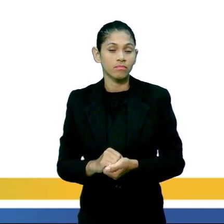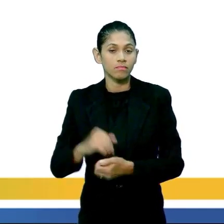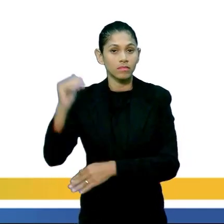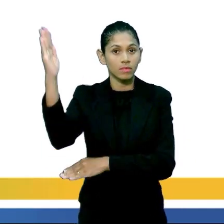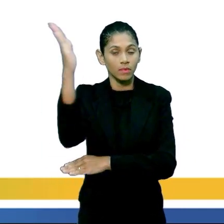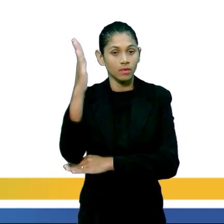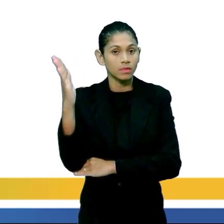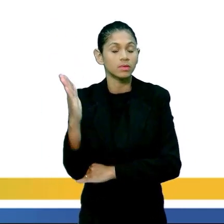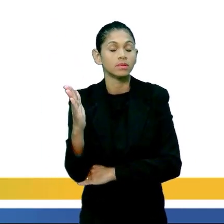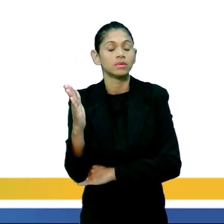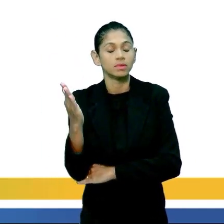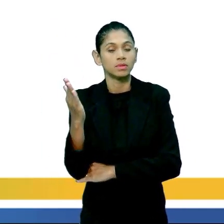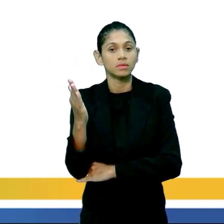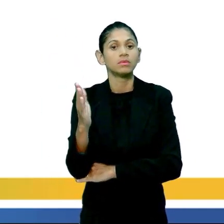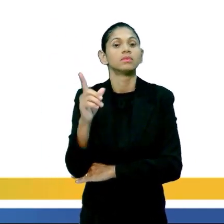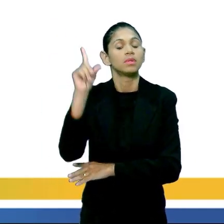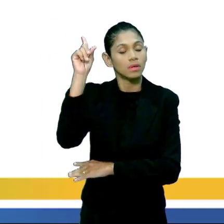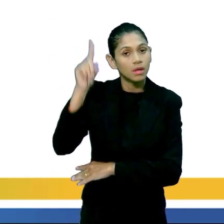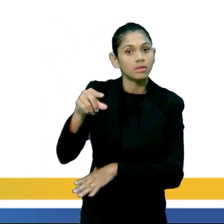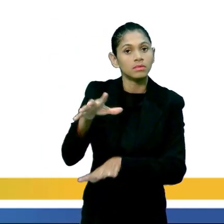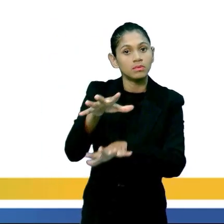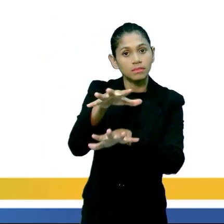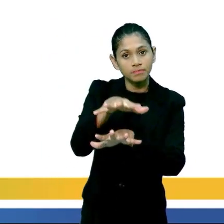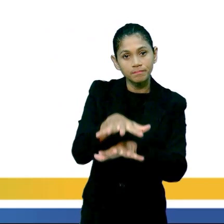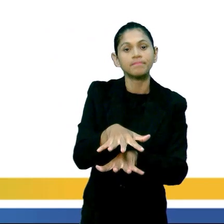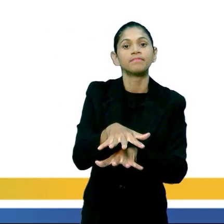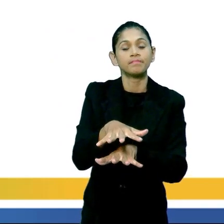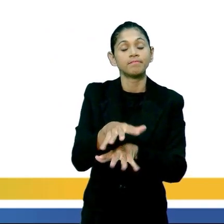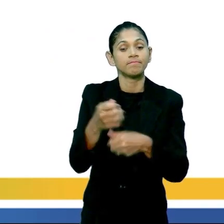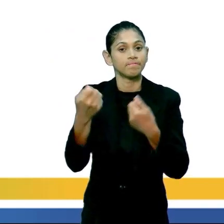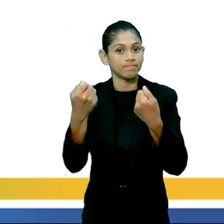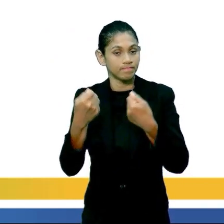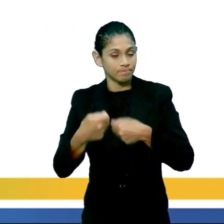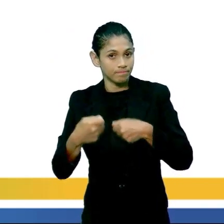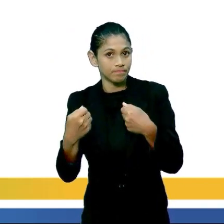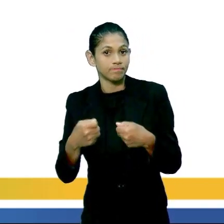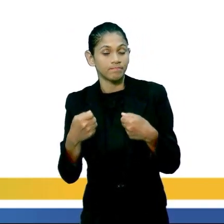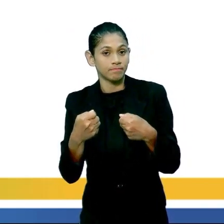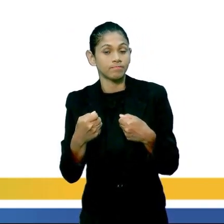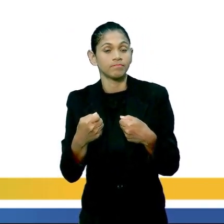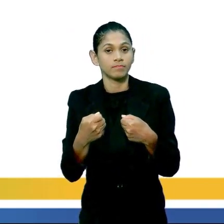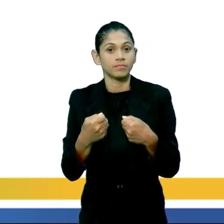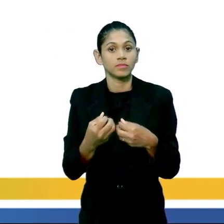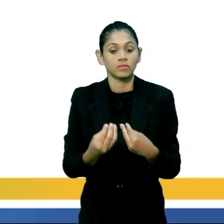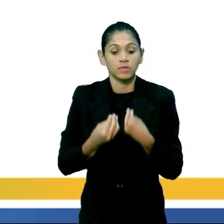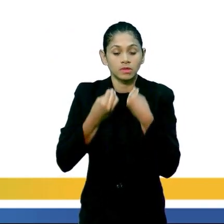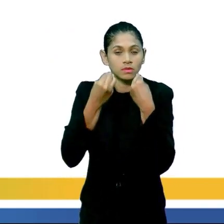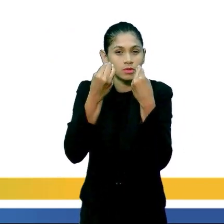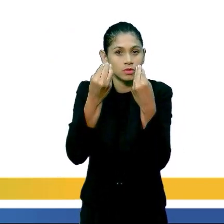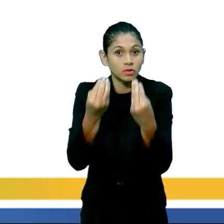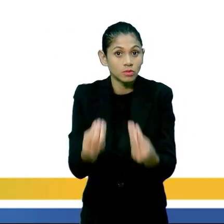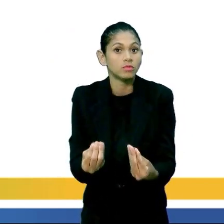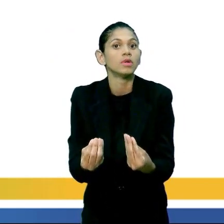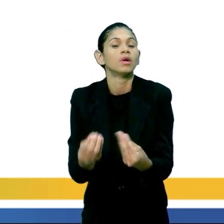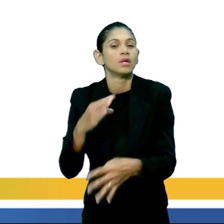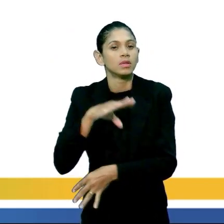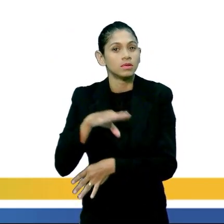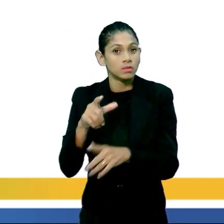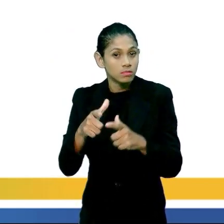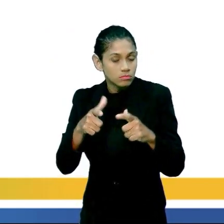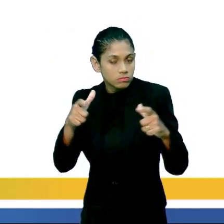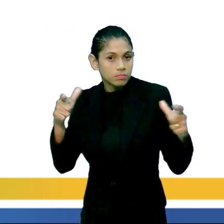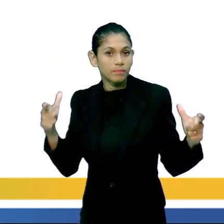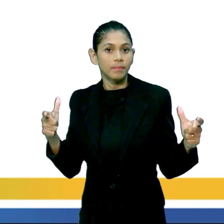Brasil era uma colônia, logicamente, deveria atender às necessidades da sua metrópole. A economia, ou no caso, as